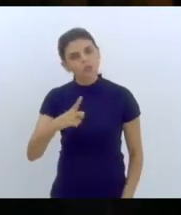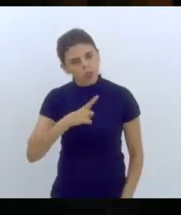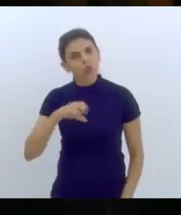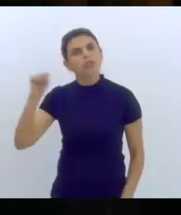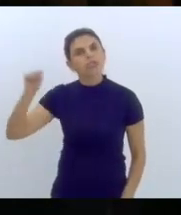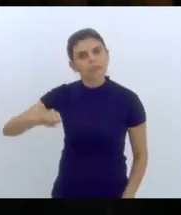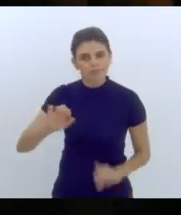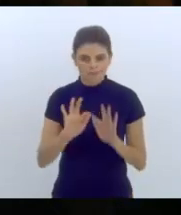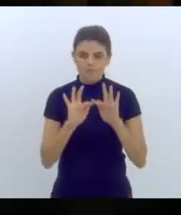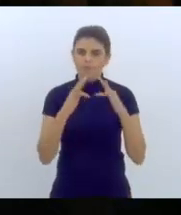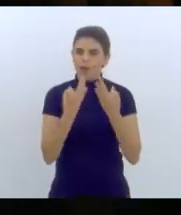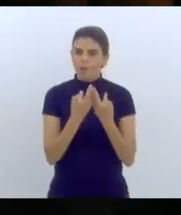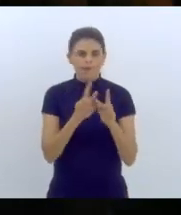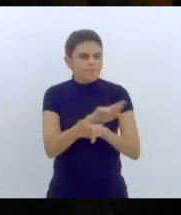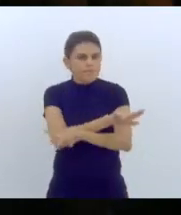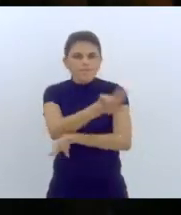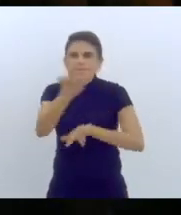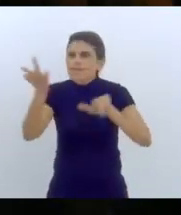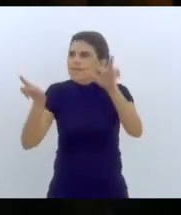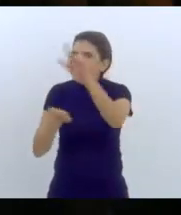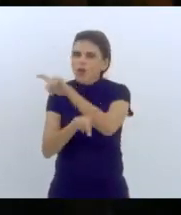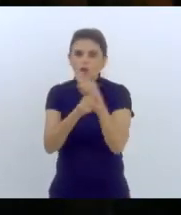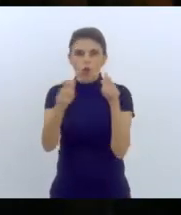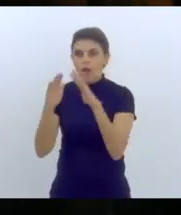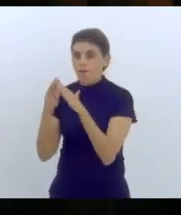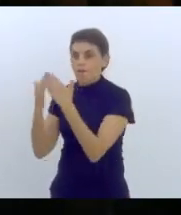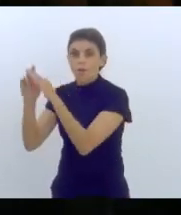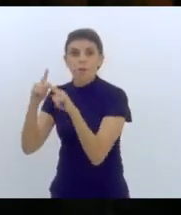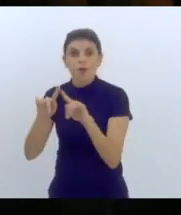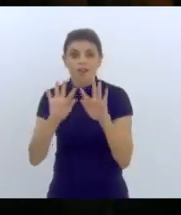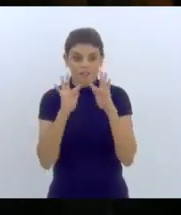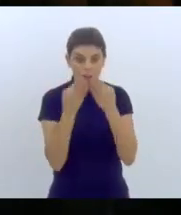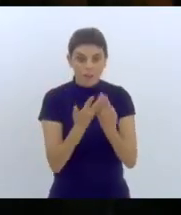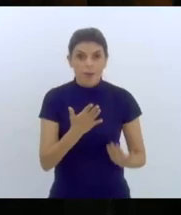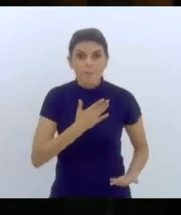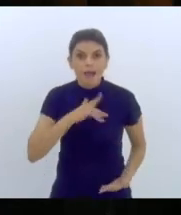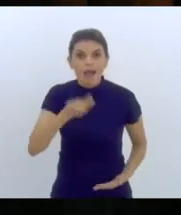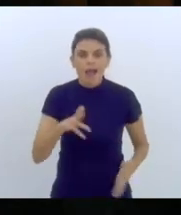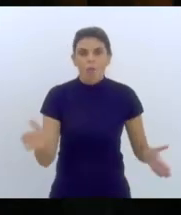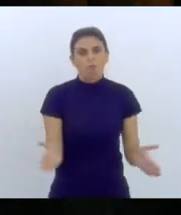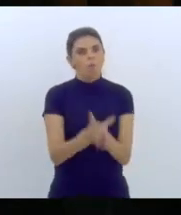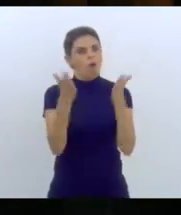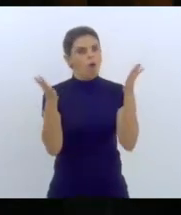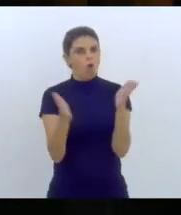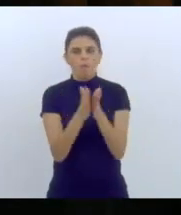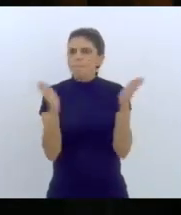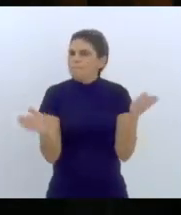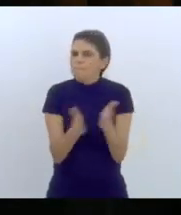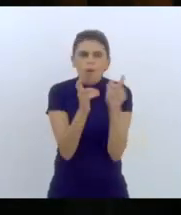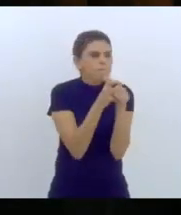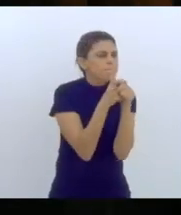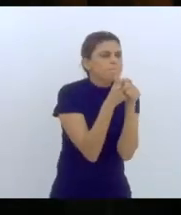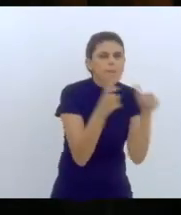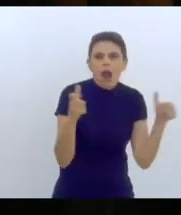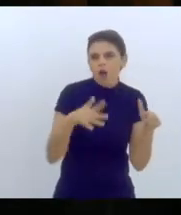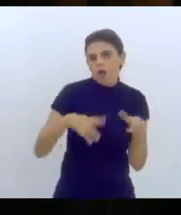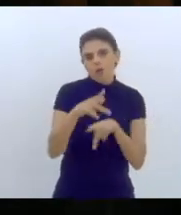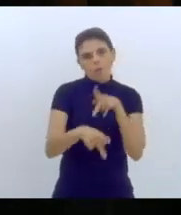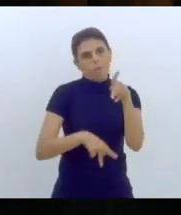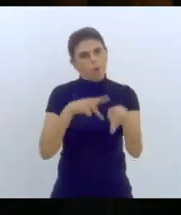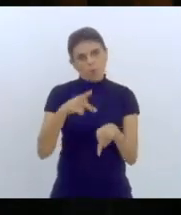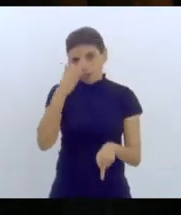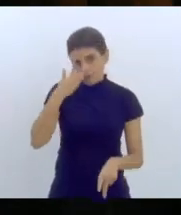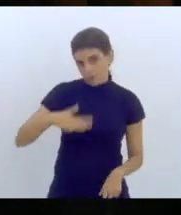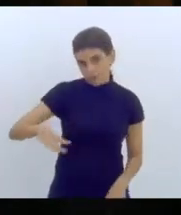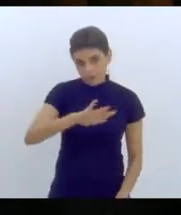família em diferentes favelas do Rio de Janeiro, porque minha família é pobre. A minha família é pobre, como a maioria da população do Estado